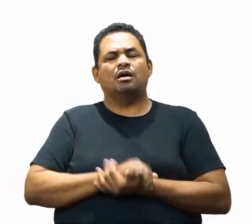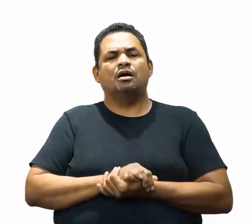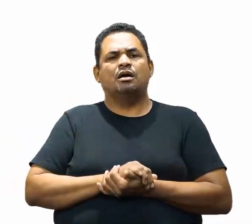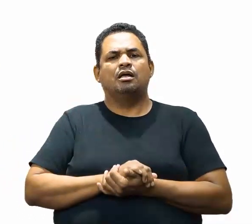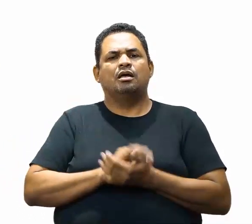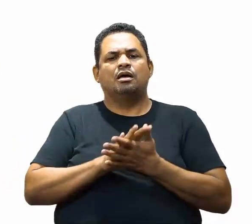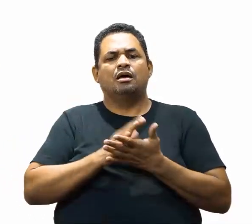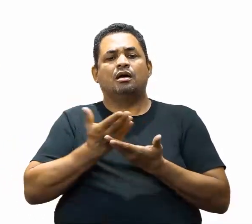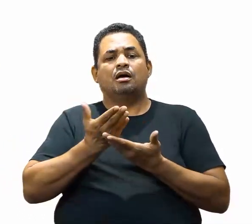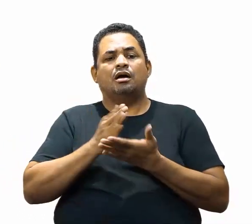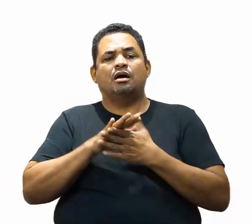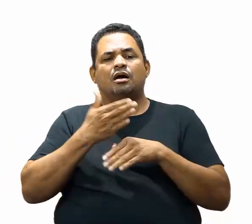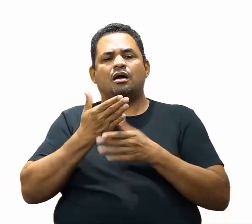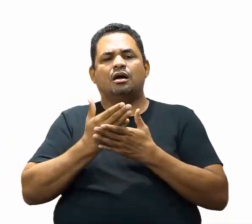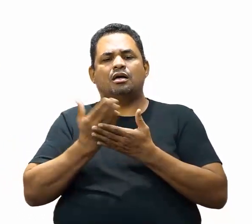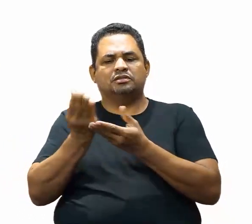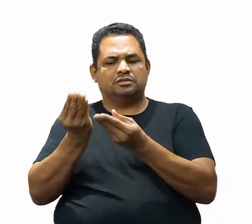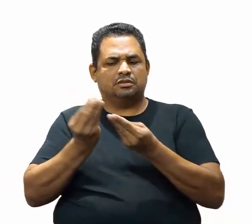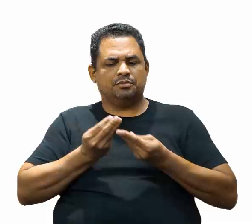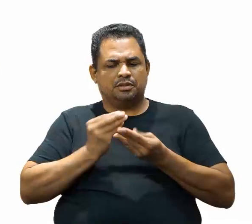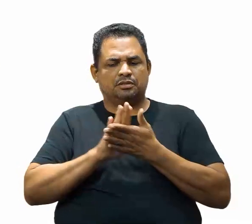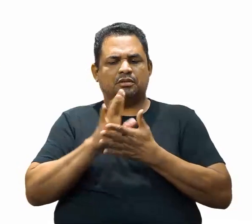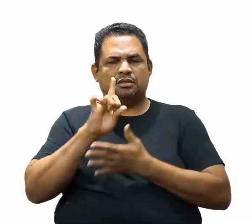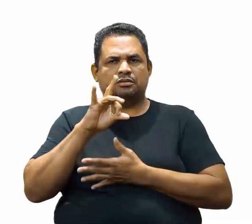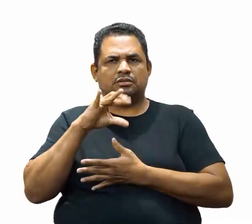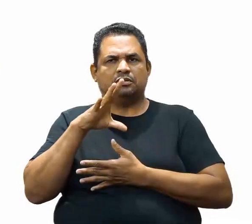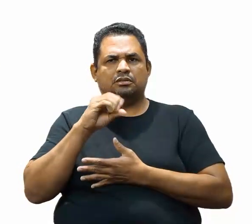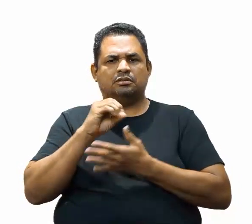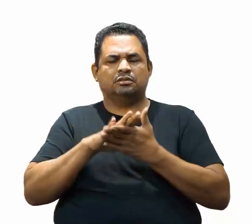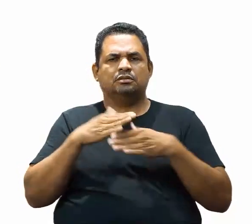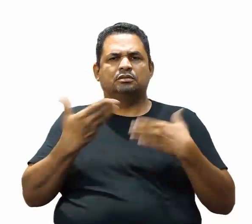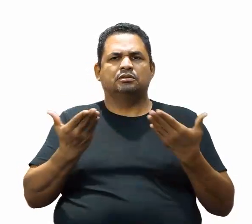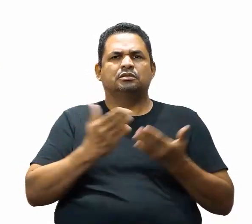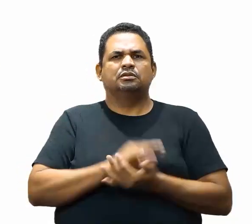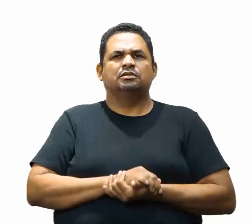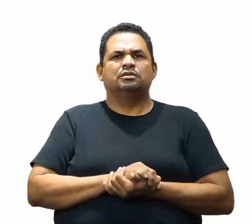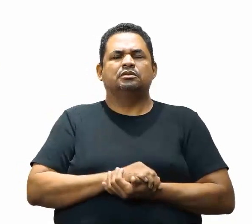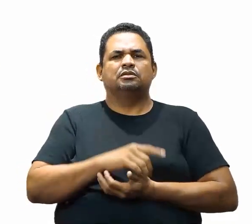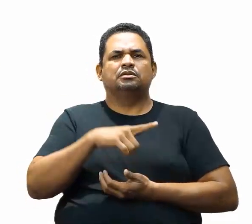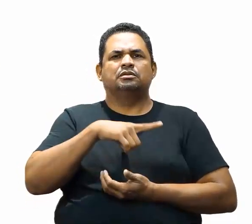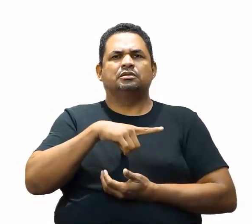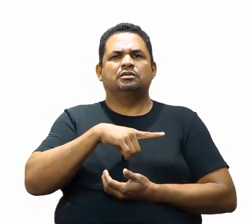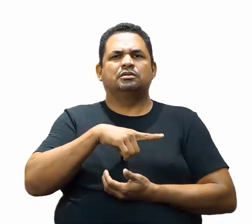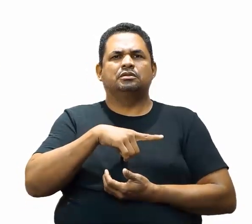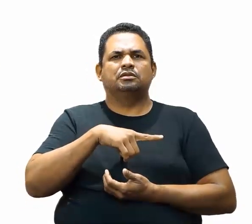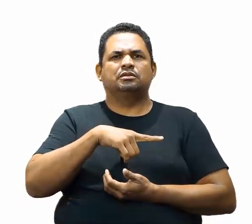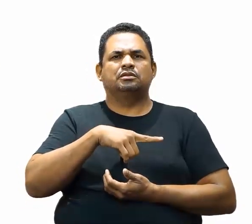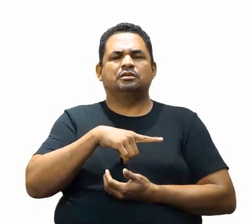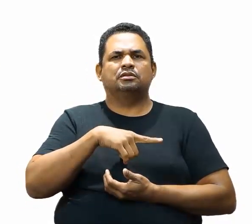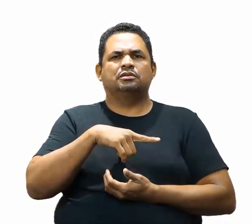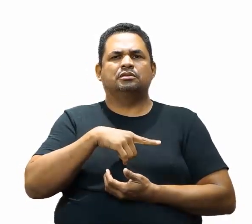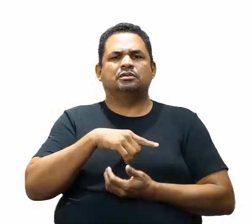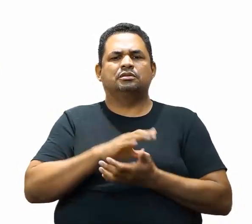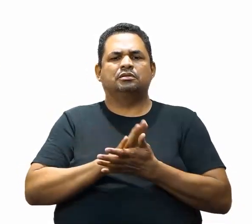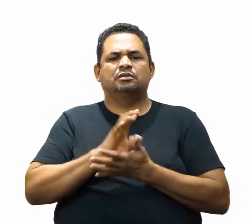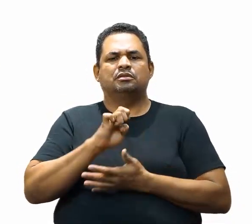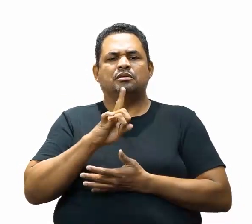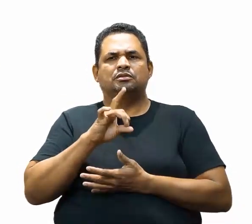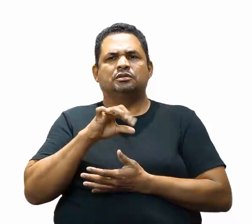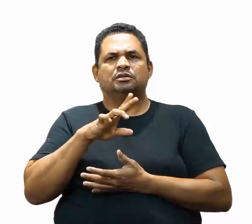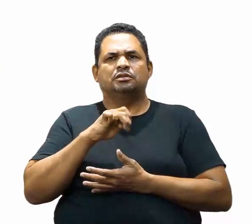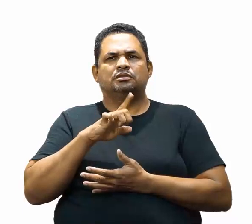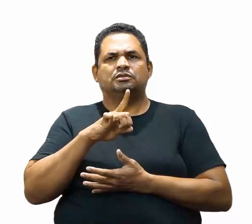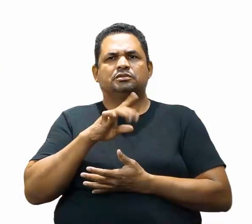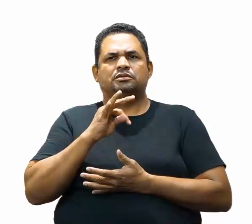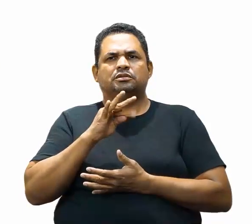na verdade, recebendo a ação, né? Isso. Que aí, de forma indireta, nós temos lá o agente da passiva. Certinho?